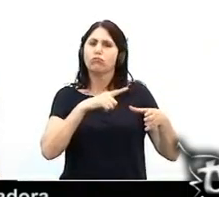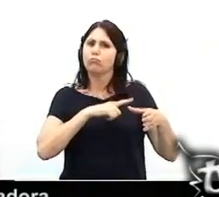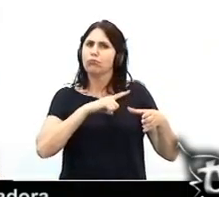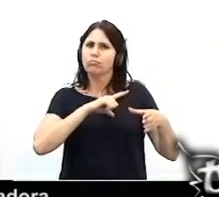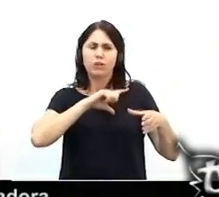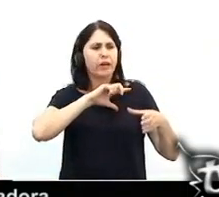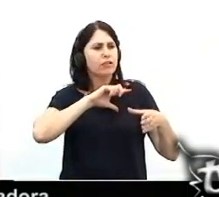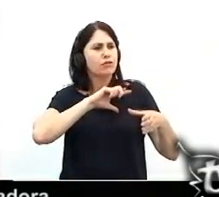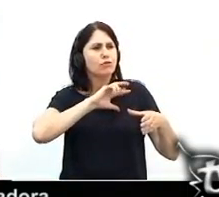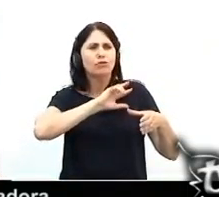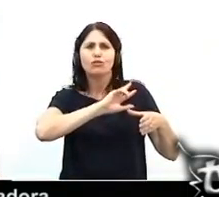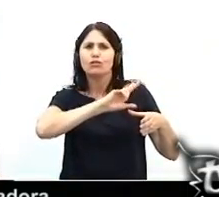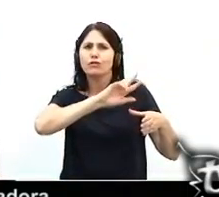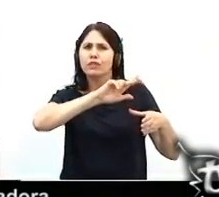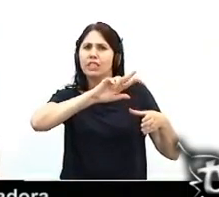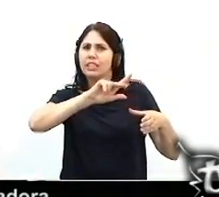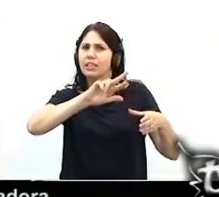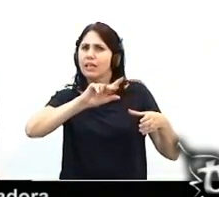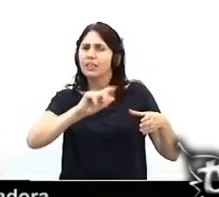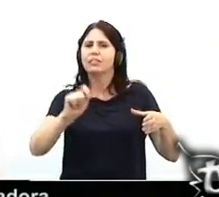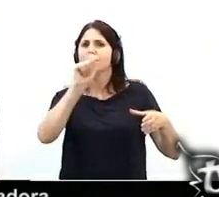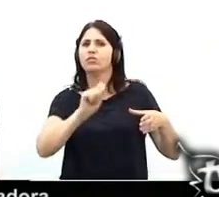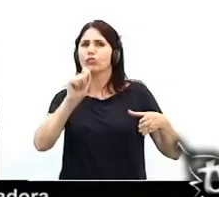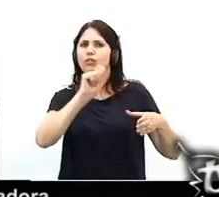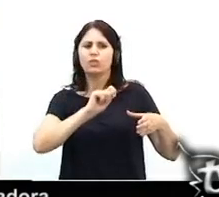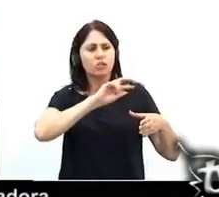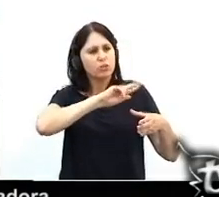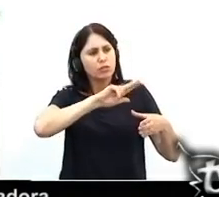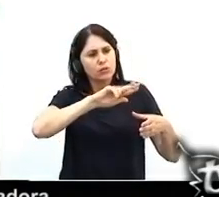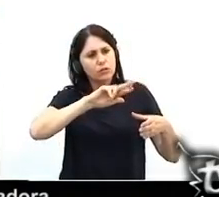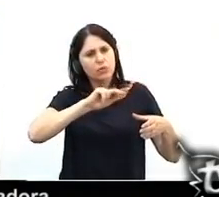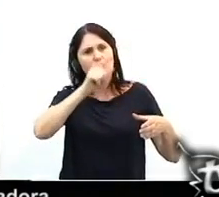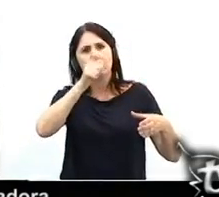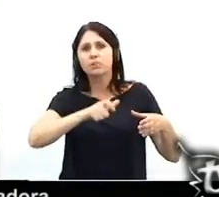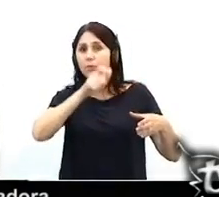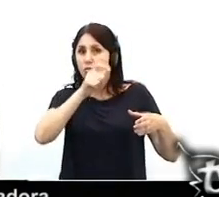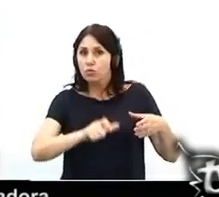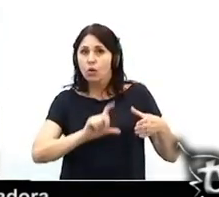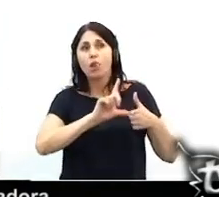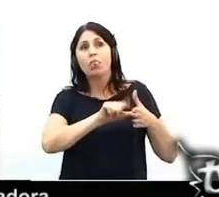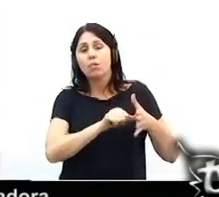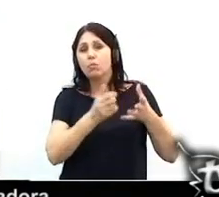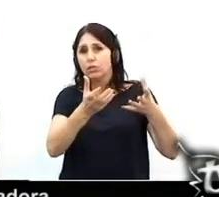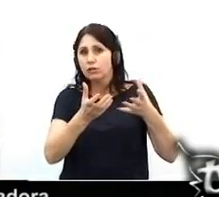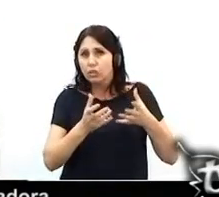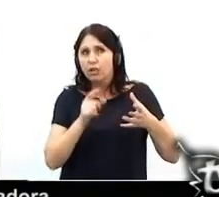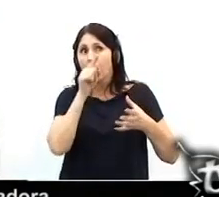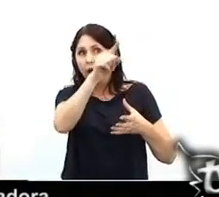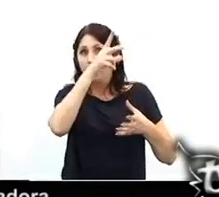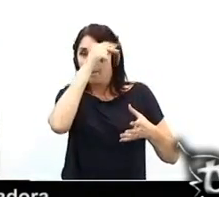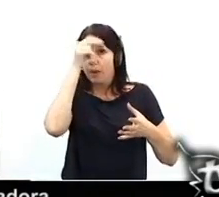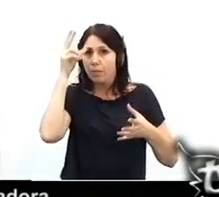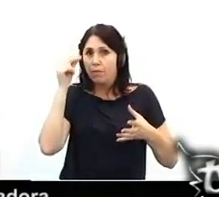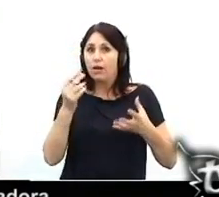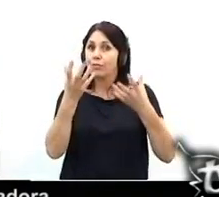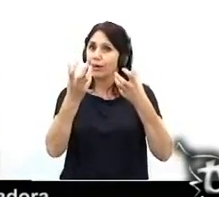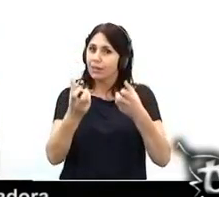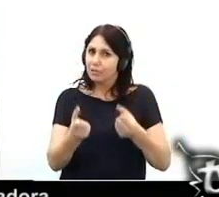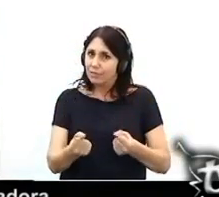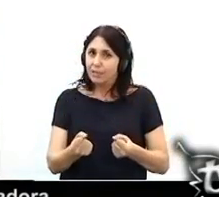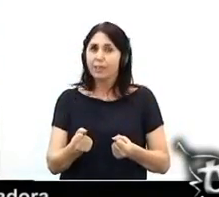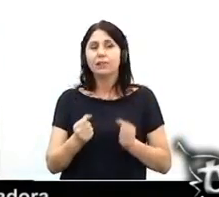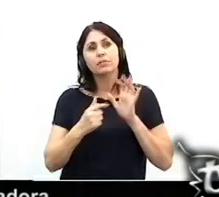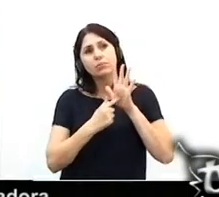retomada do Conselho, do projeto do Conselho das Cidades, que vamos apresentar. Criamos um grupo agora